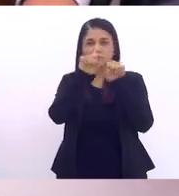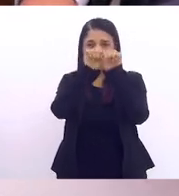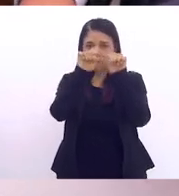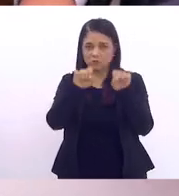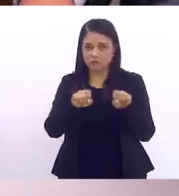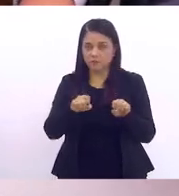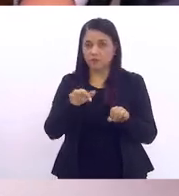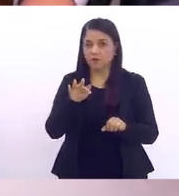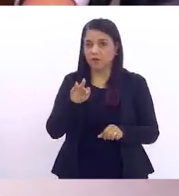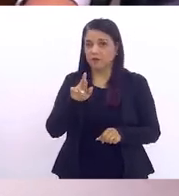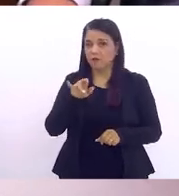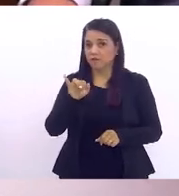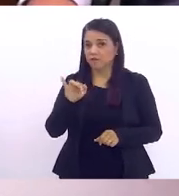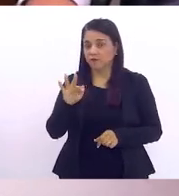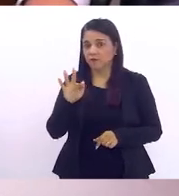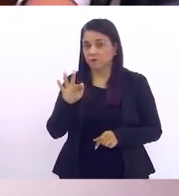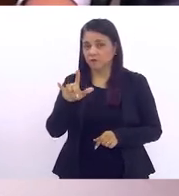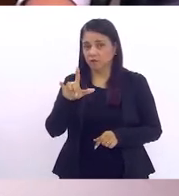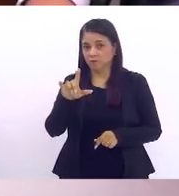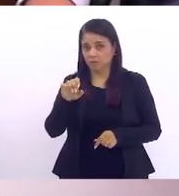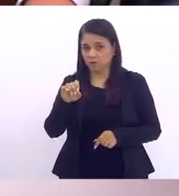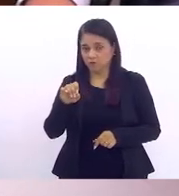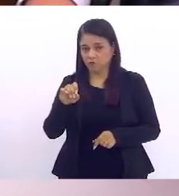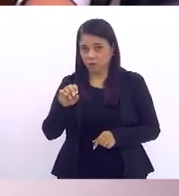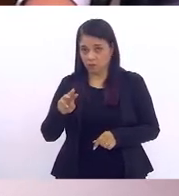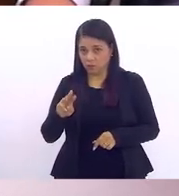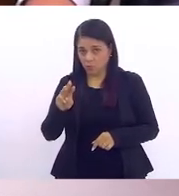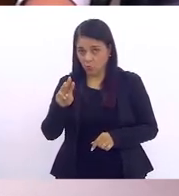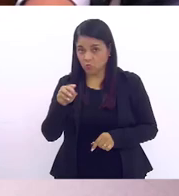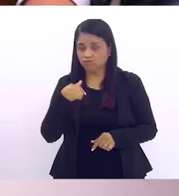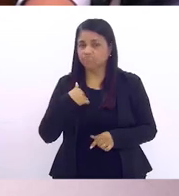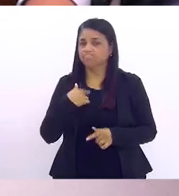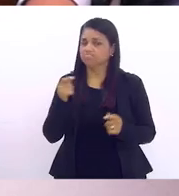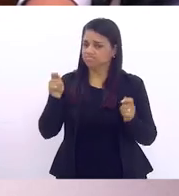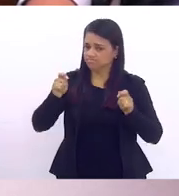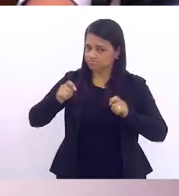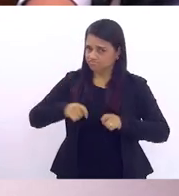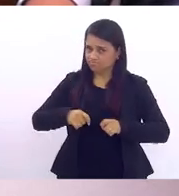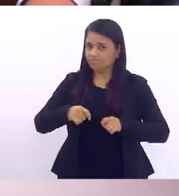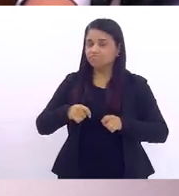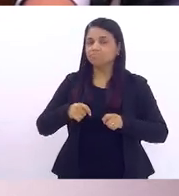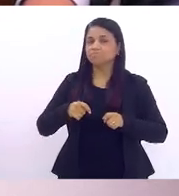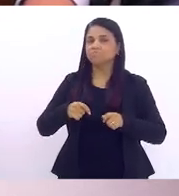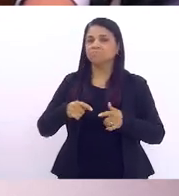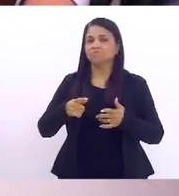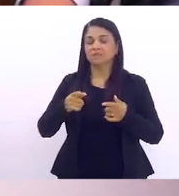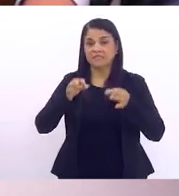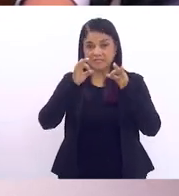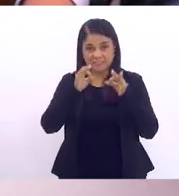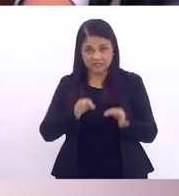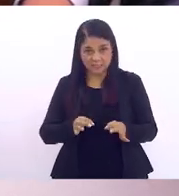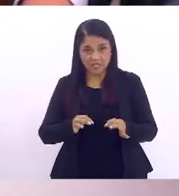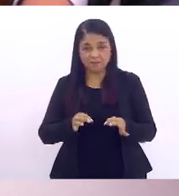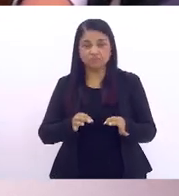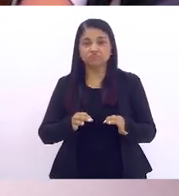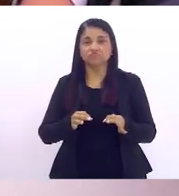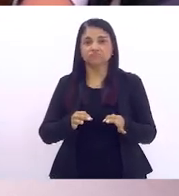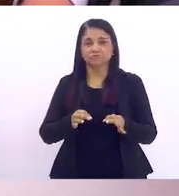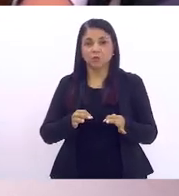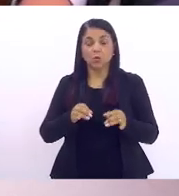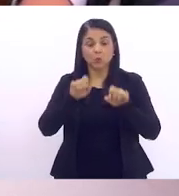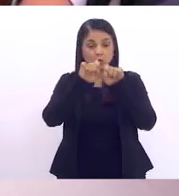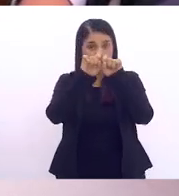Flow eh consideramos que é um caminho provavelmente sem volta que tende em si o